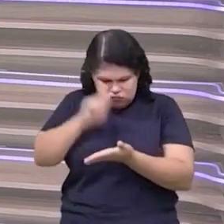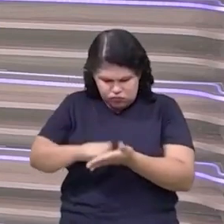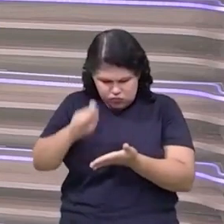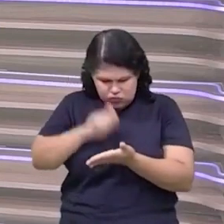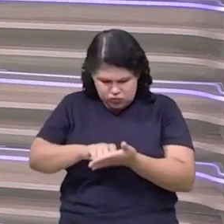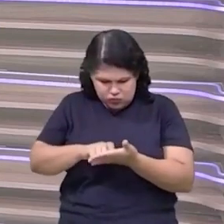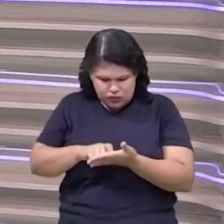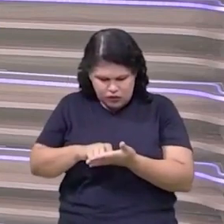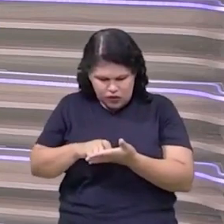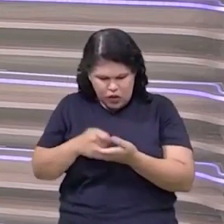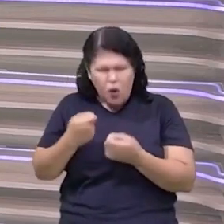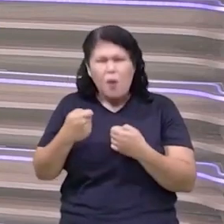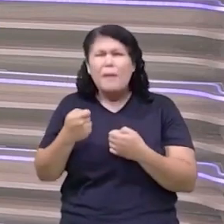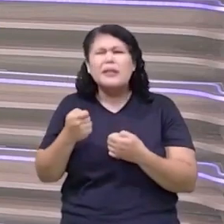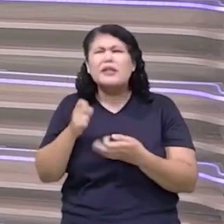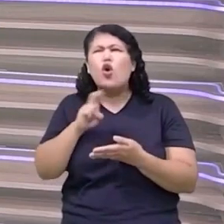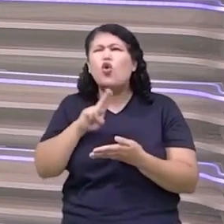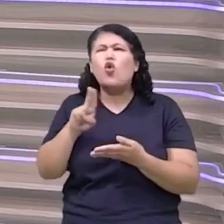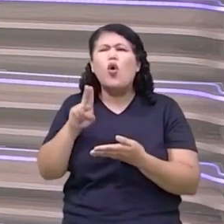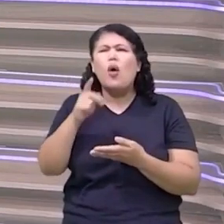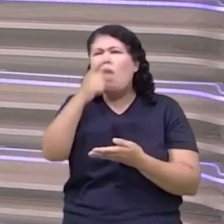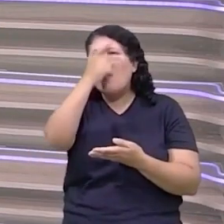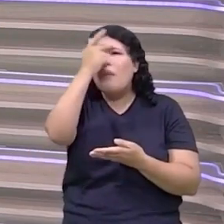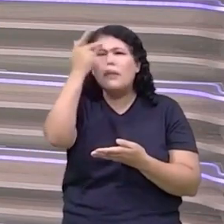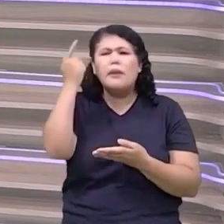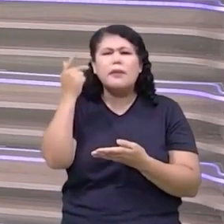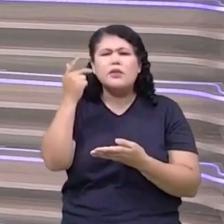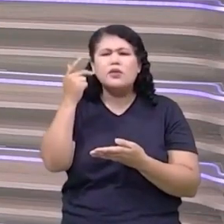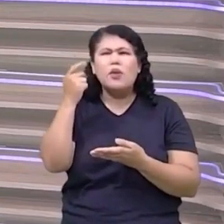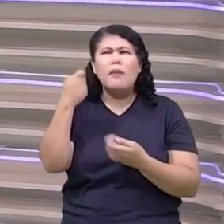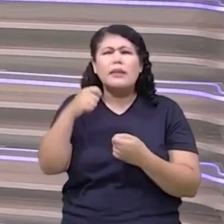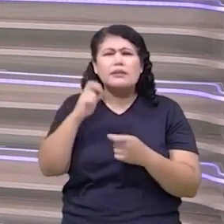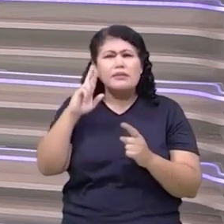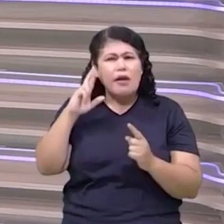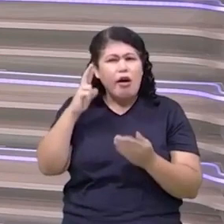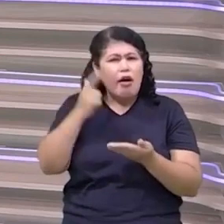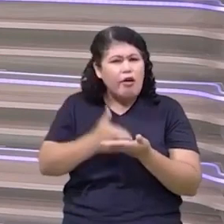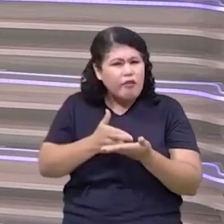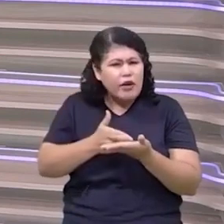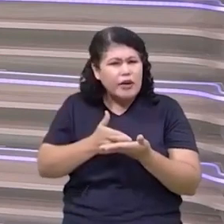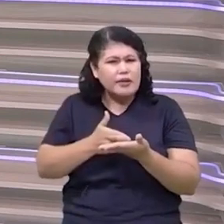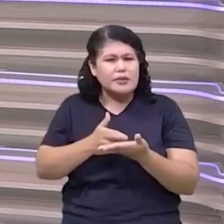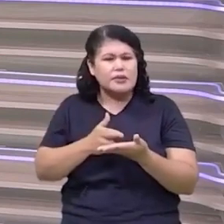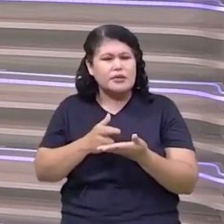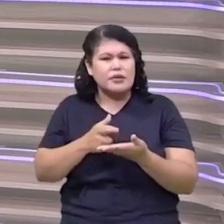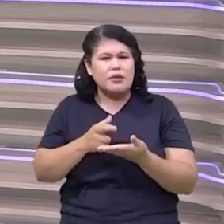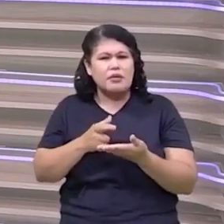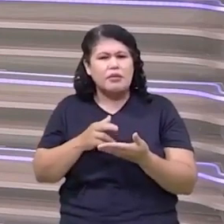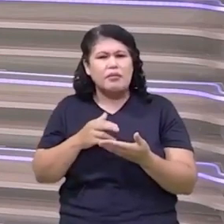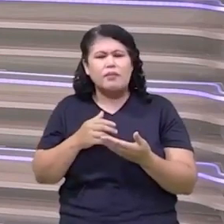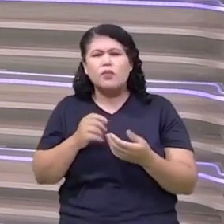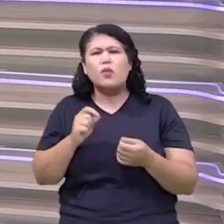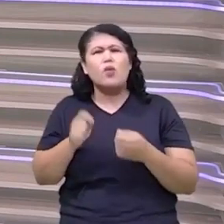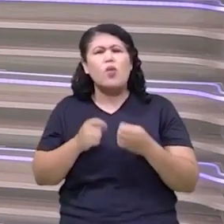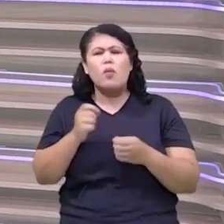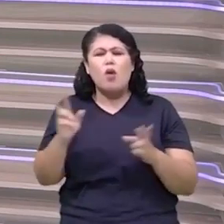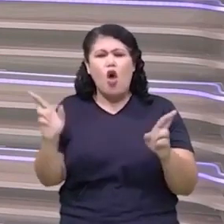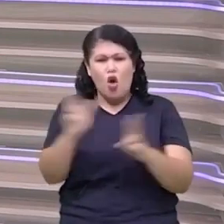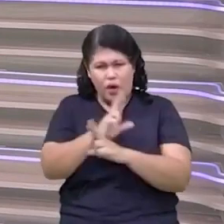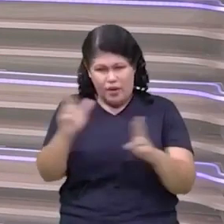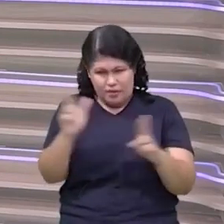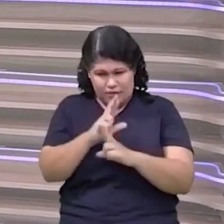eu preciso fazer uma referência, ou seja, é como se fosse uma